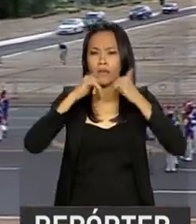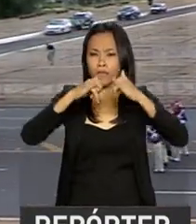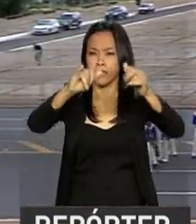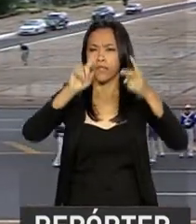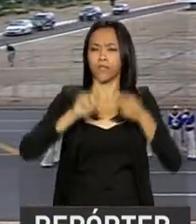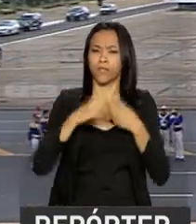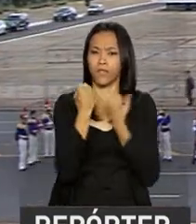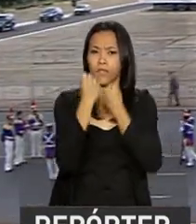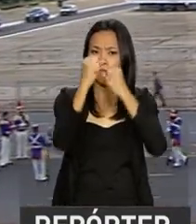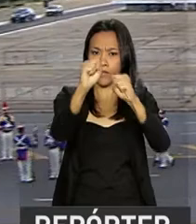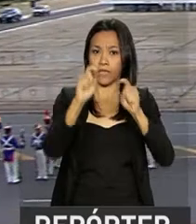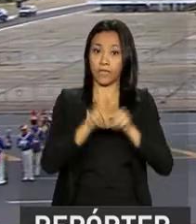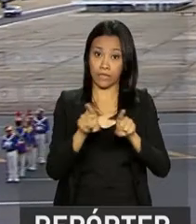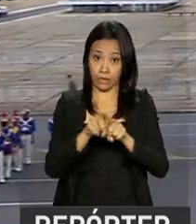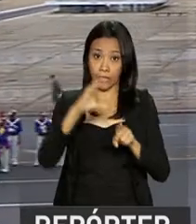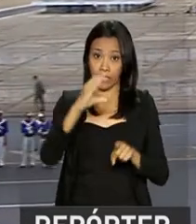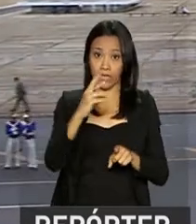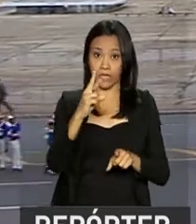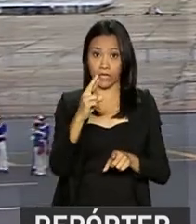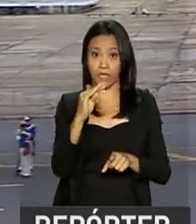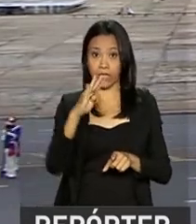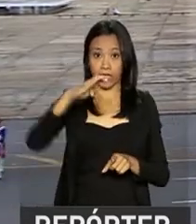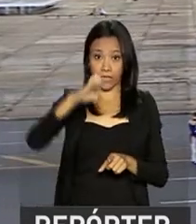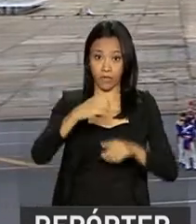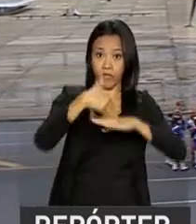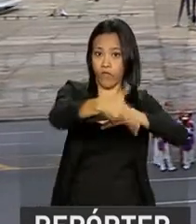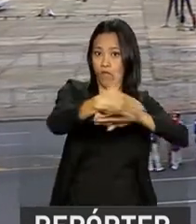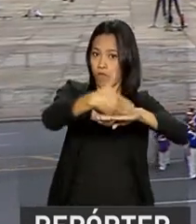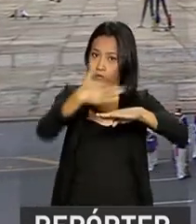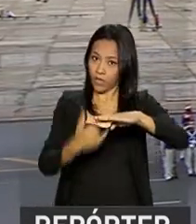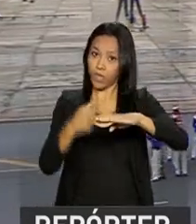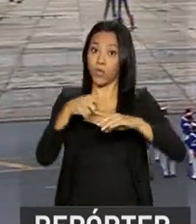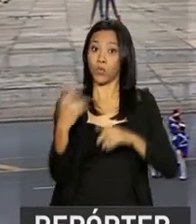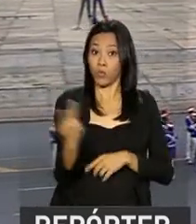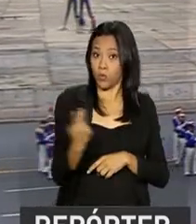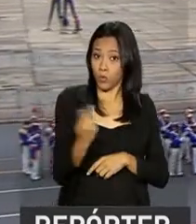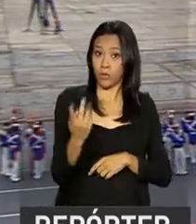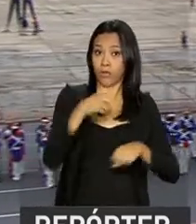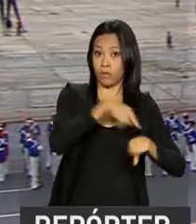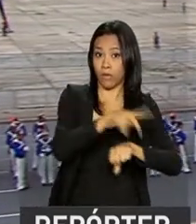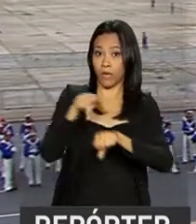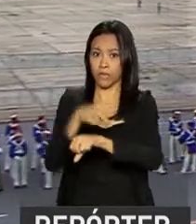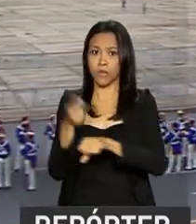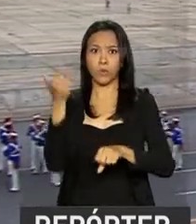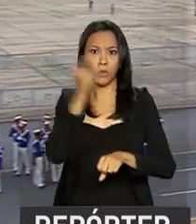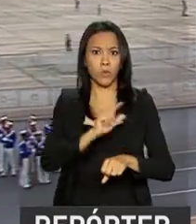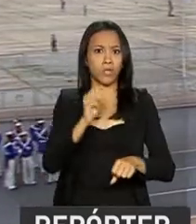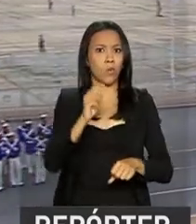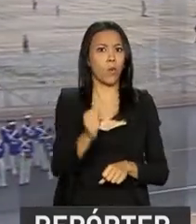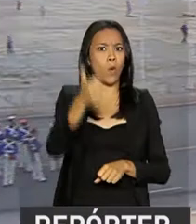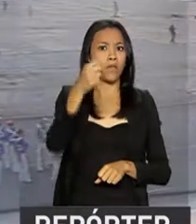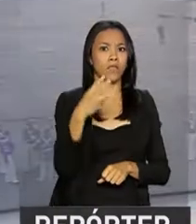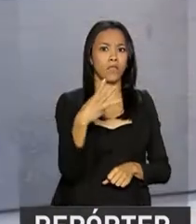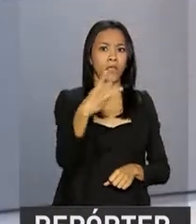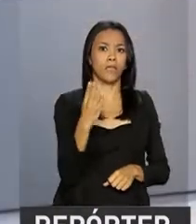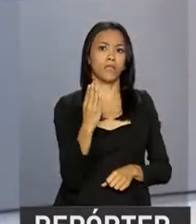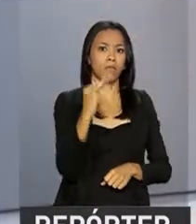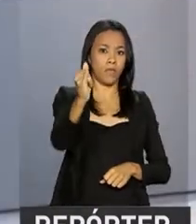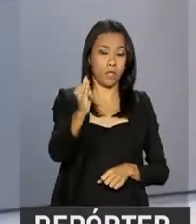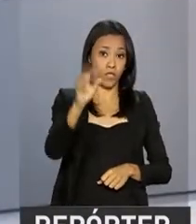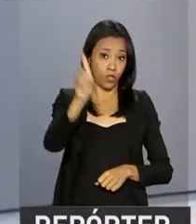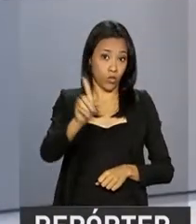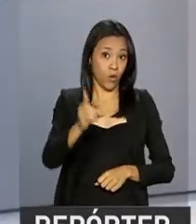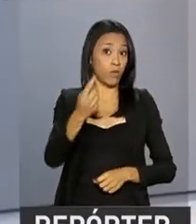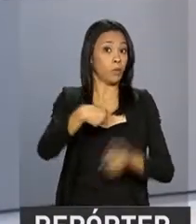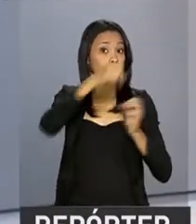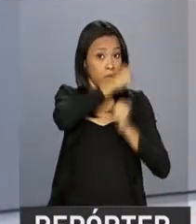crimes na fronteira o intercâmbio comercial entre brasil e bolívia alcançou quase 3 bilhões de dólares no ano passado o brasil é